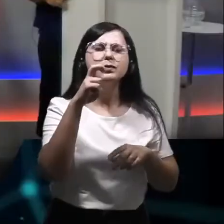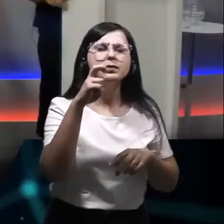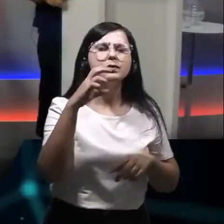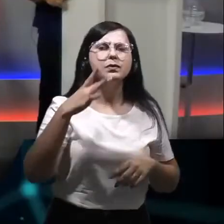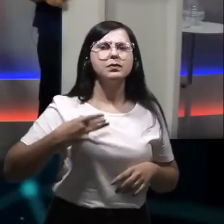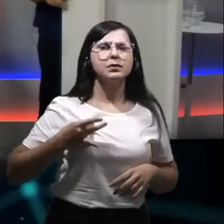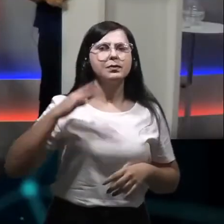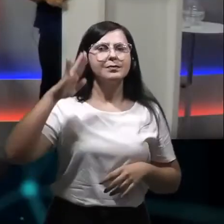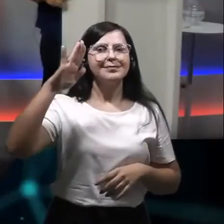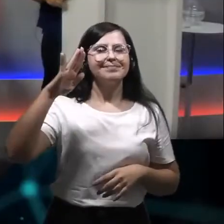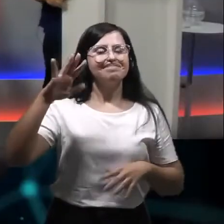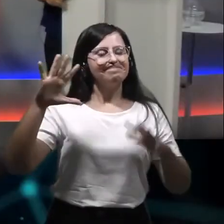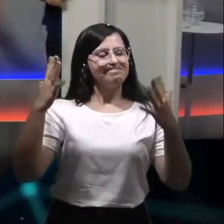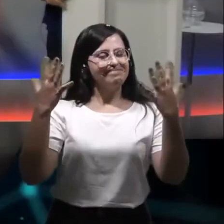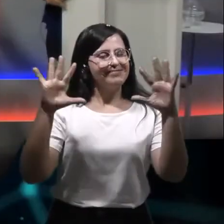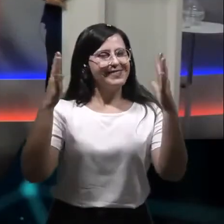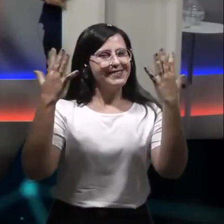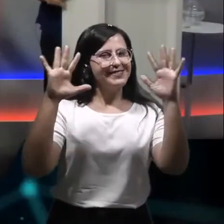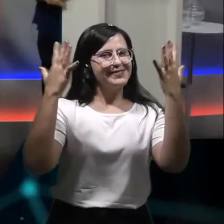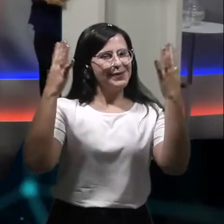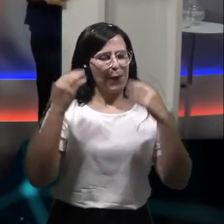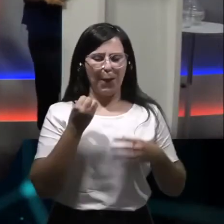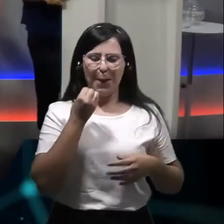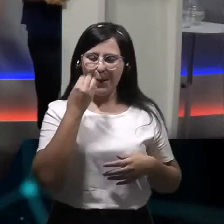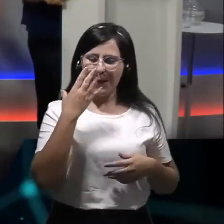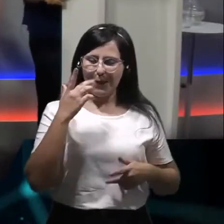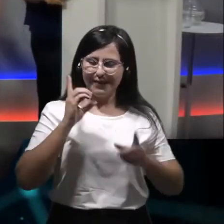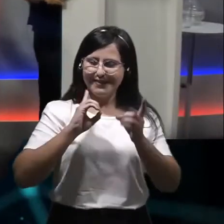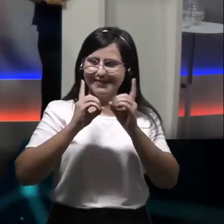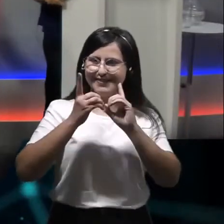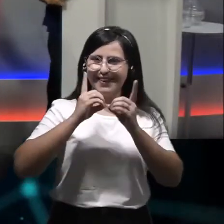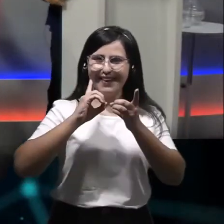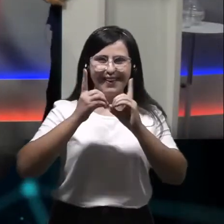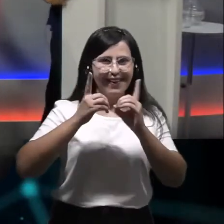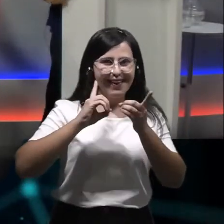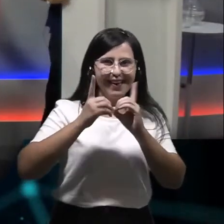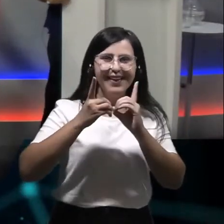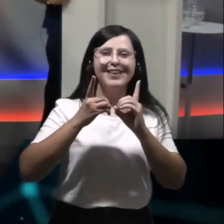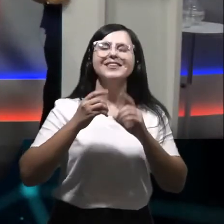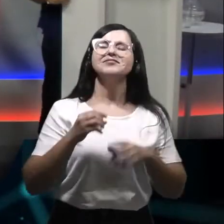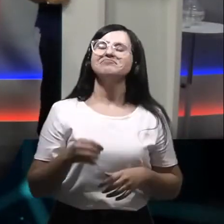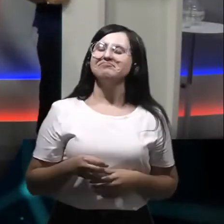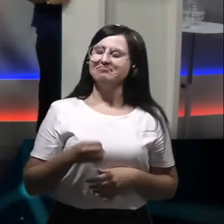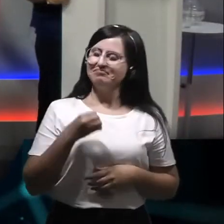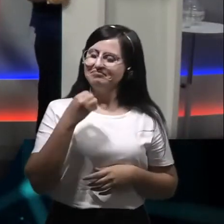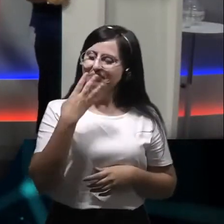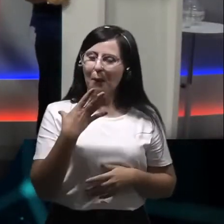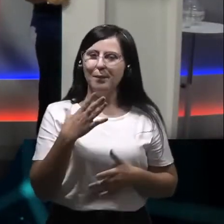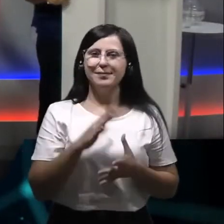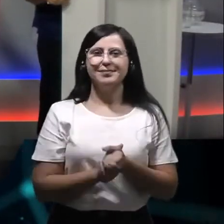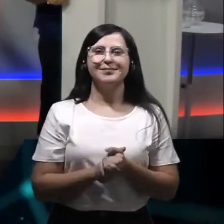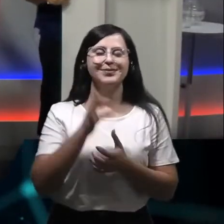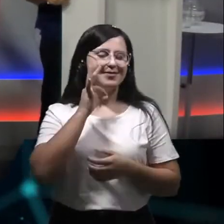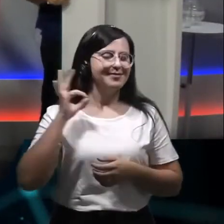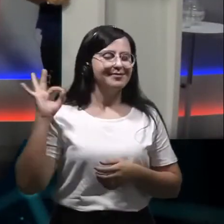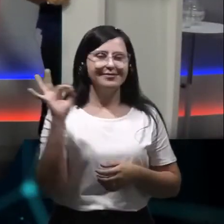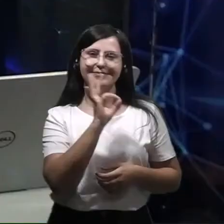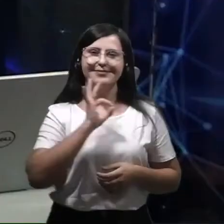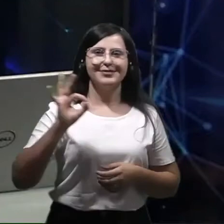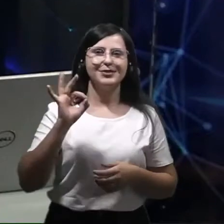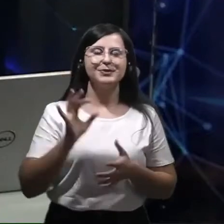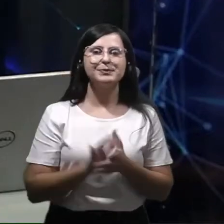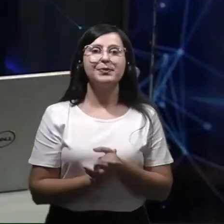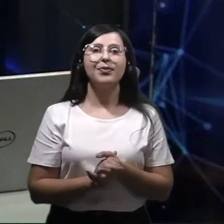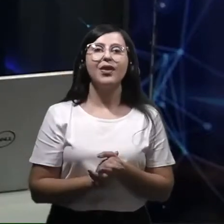estão de parabéns pelo nível do debate. Nós estamos tendo realmente um debate com um nível muito bom. E essa é a última rodada, é o